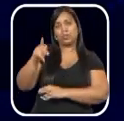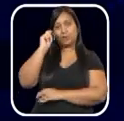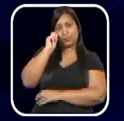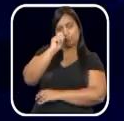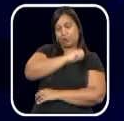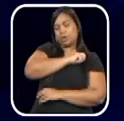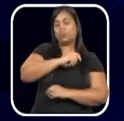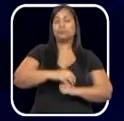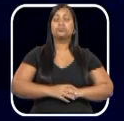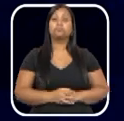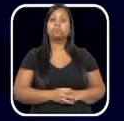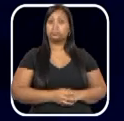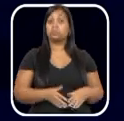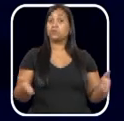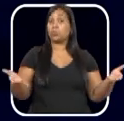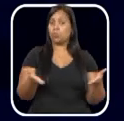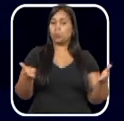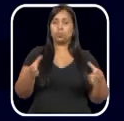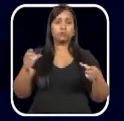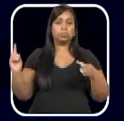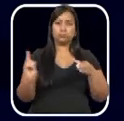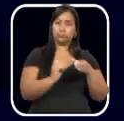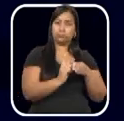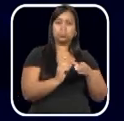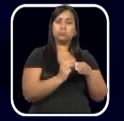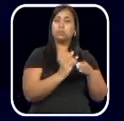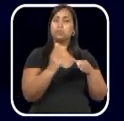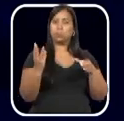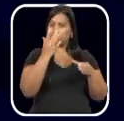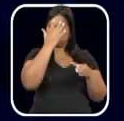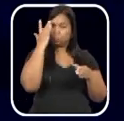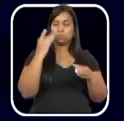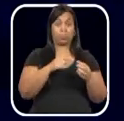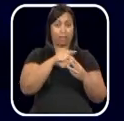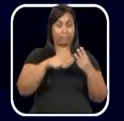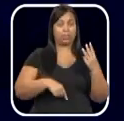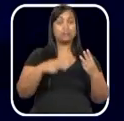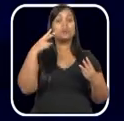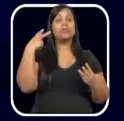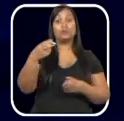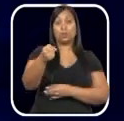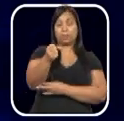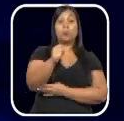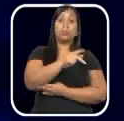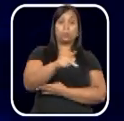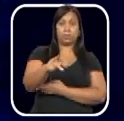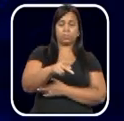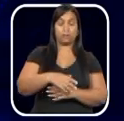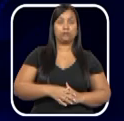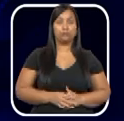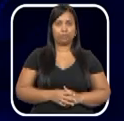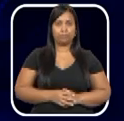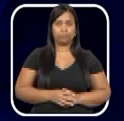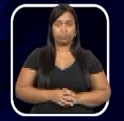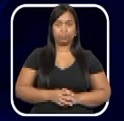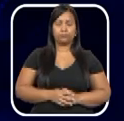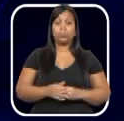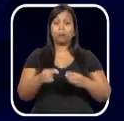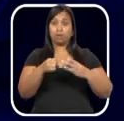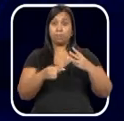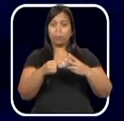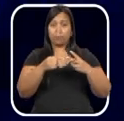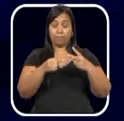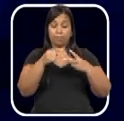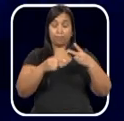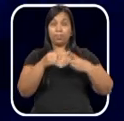município atualmente a comissão tem a seguinte formação o vereador Anderson Branco ao presidente os membros são